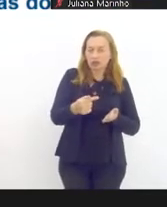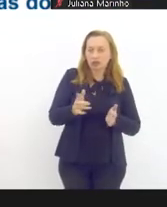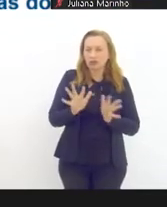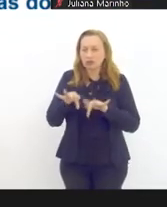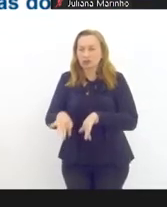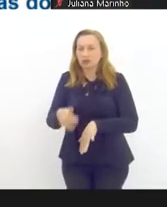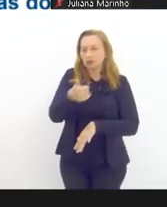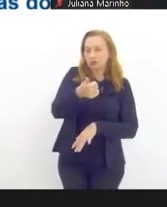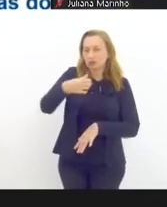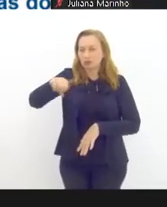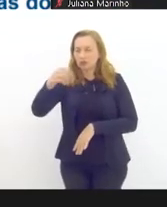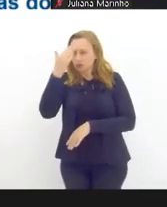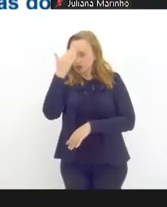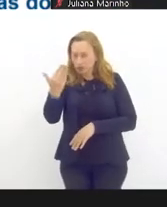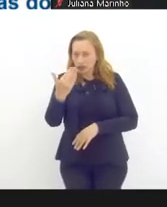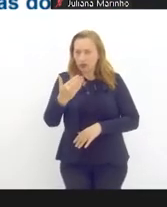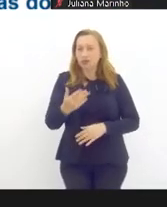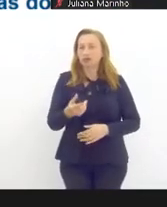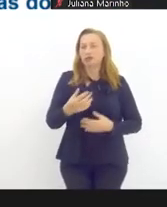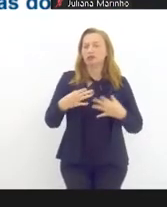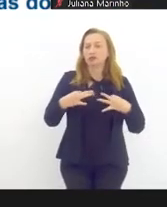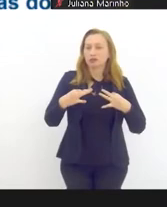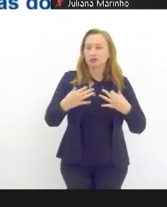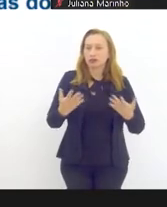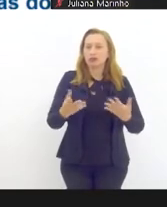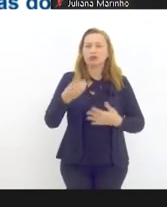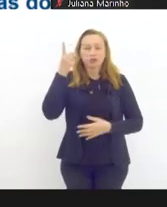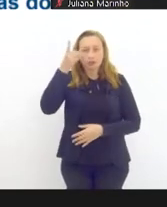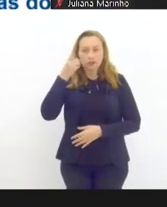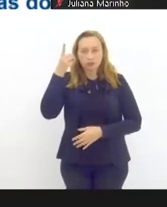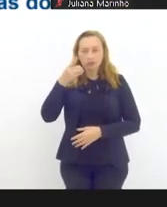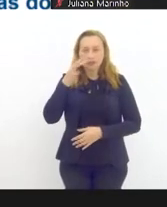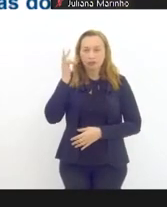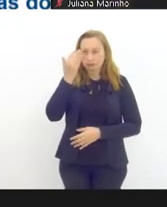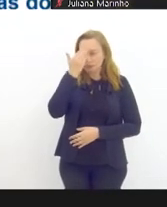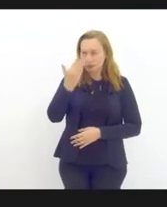2019. Obrigado. E a gente fica à disposição. Obrigado, deputado Flávio Serafim.